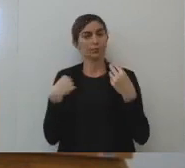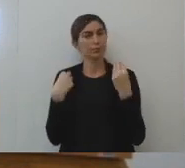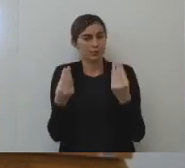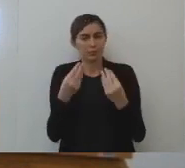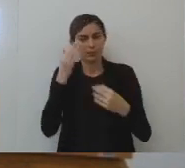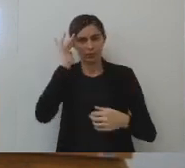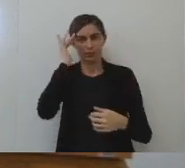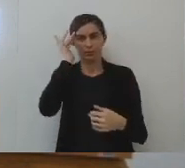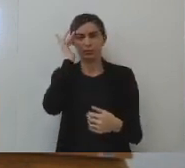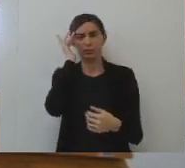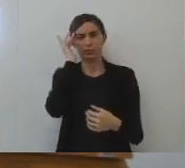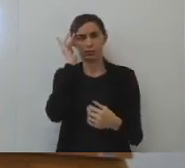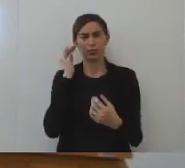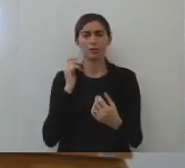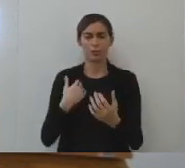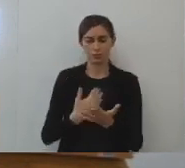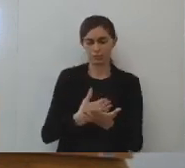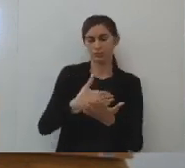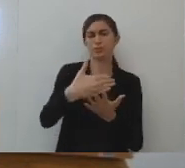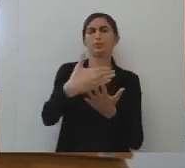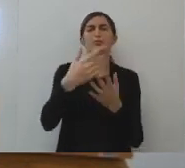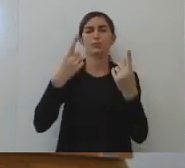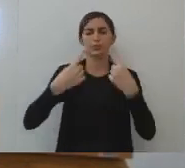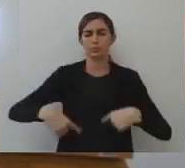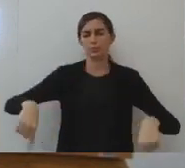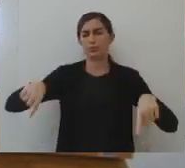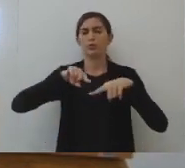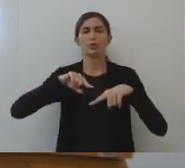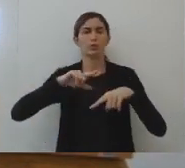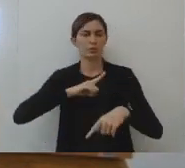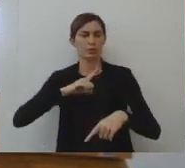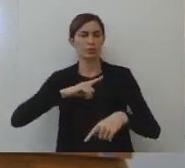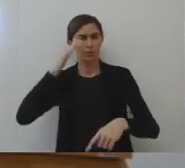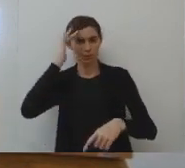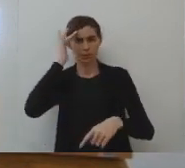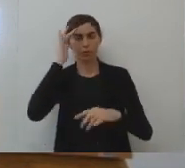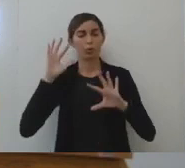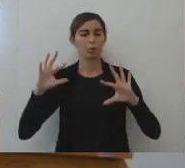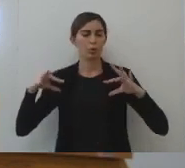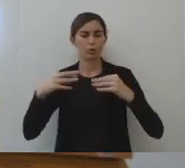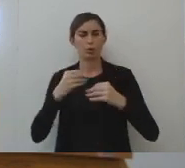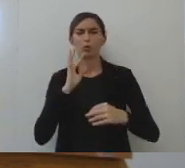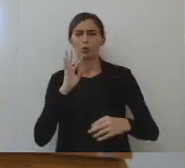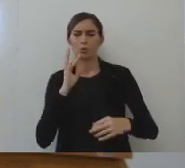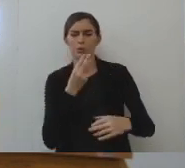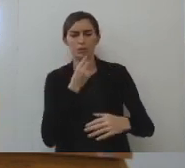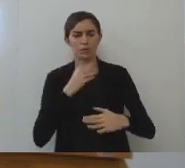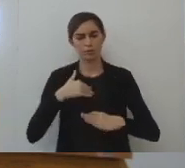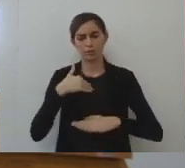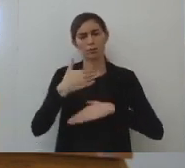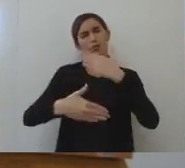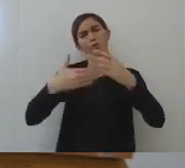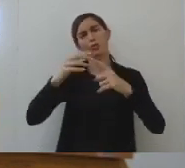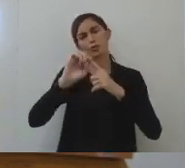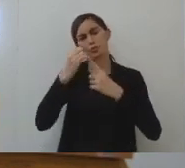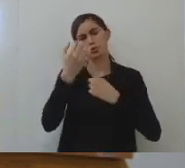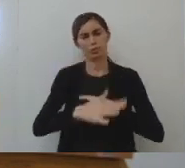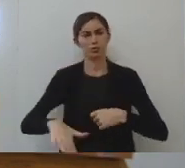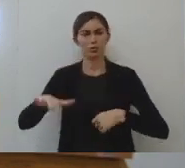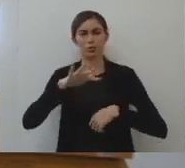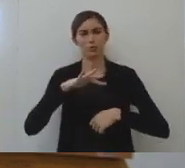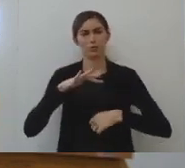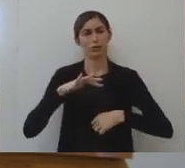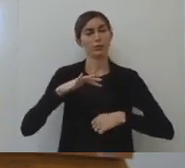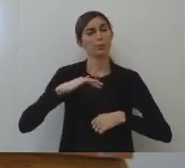precisa entender que, para iniciar, nós temos que entender que todo conhecimento se desenvolve socialmente. O